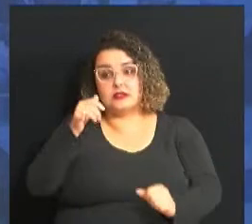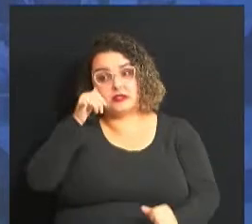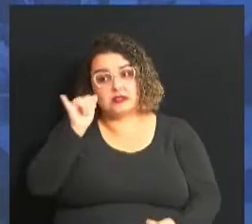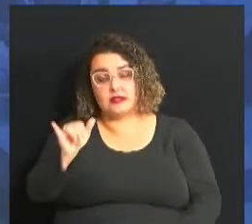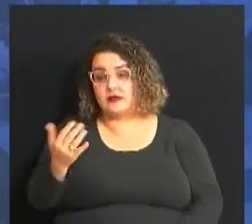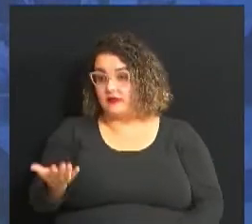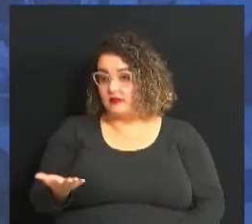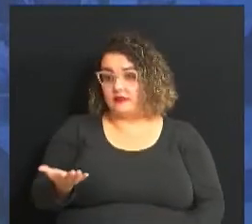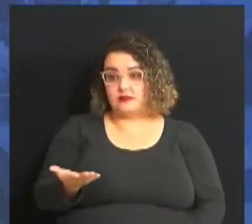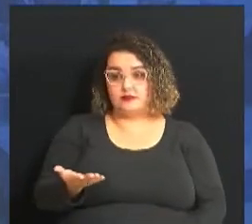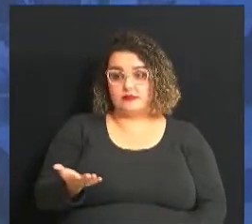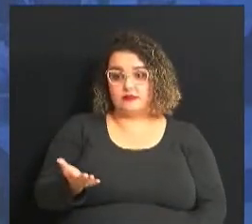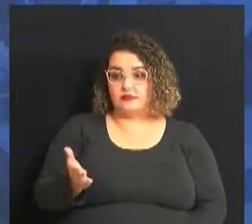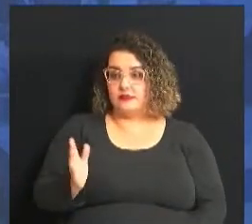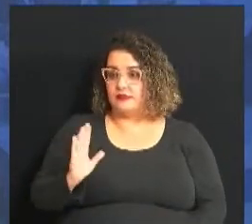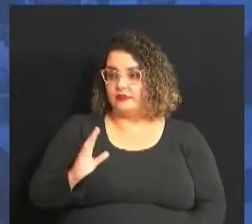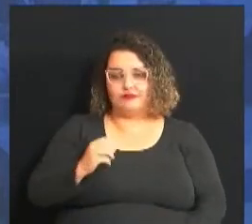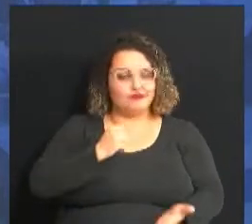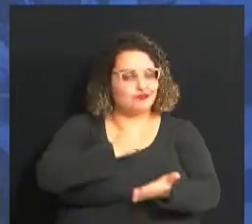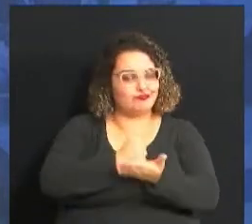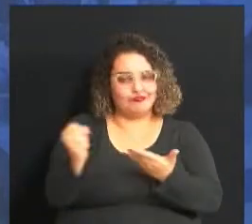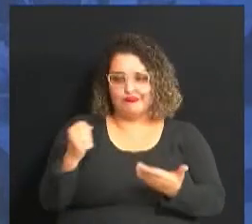já está em fase avançada.